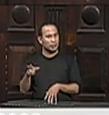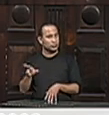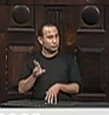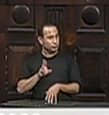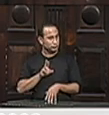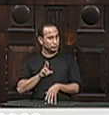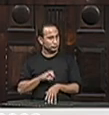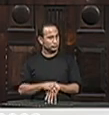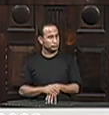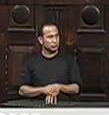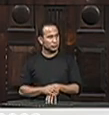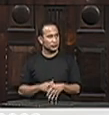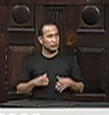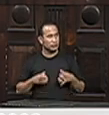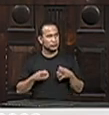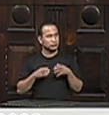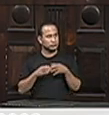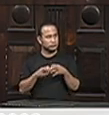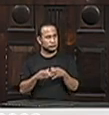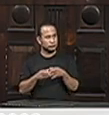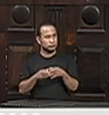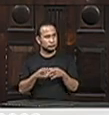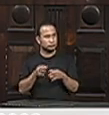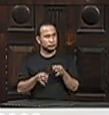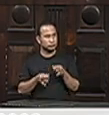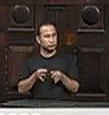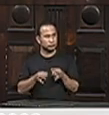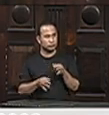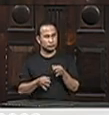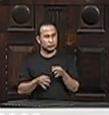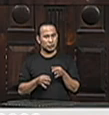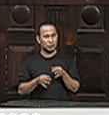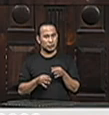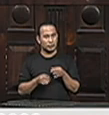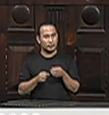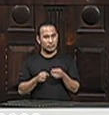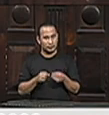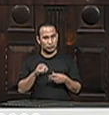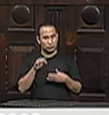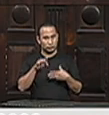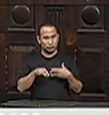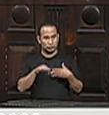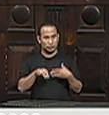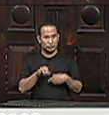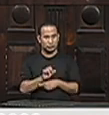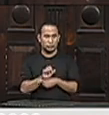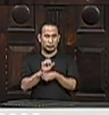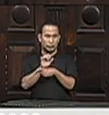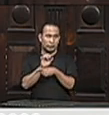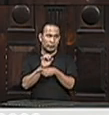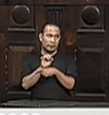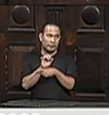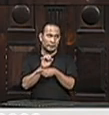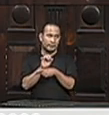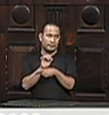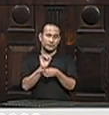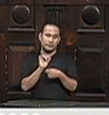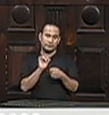objetivando a não realização de uma sessão pelo fato da sessão ter